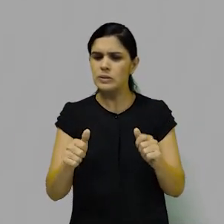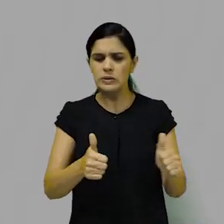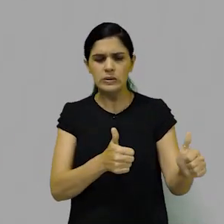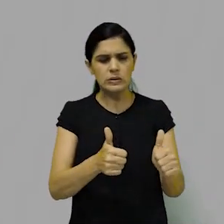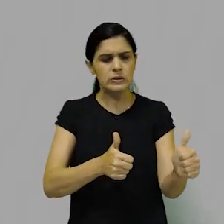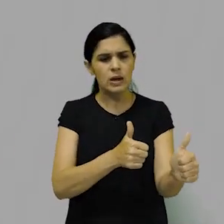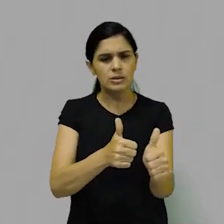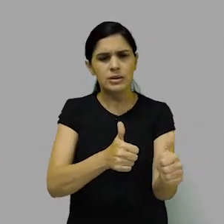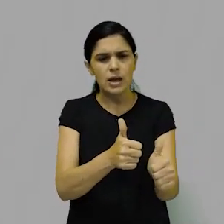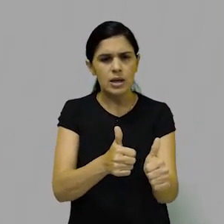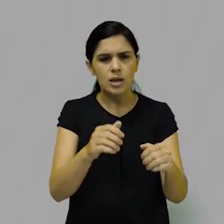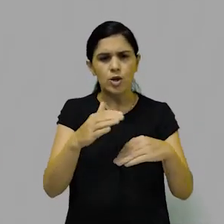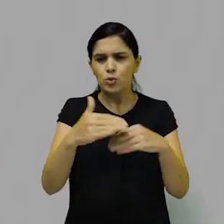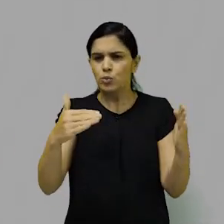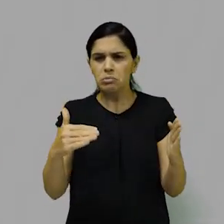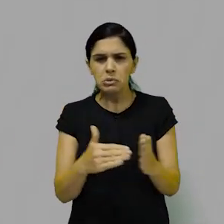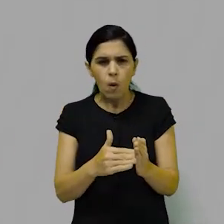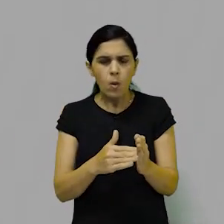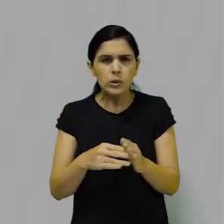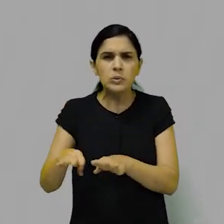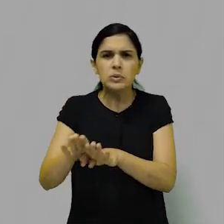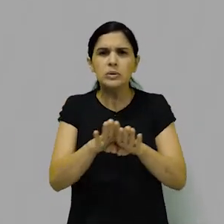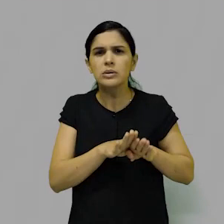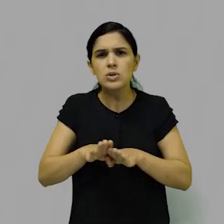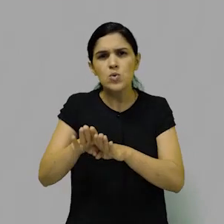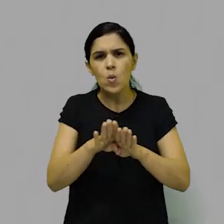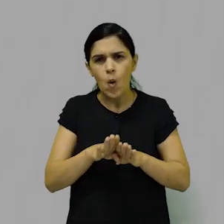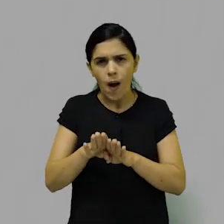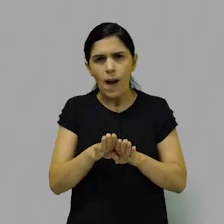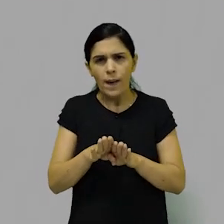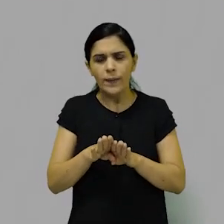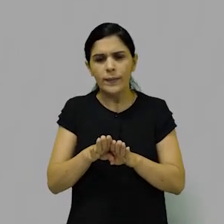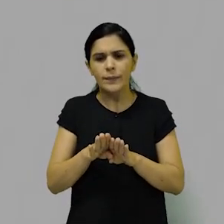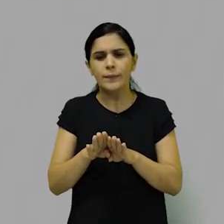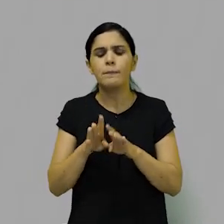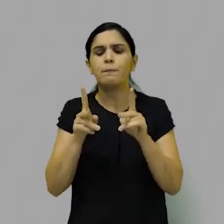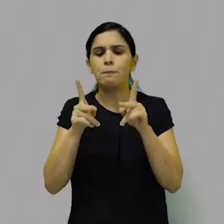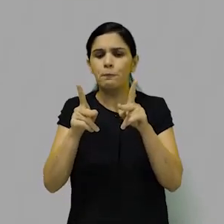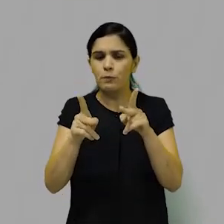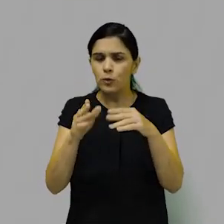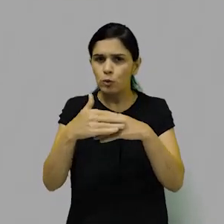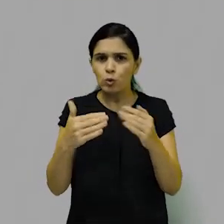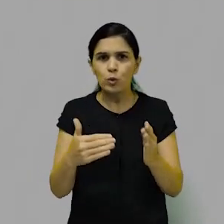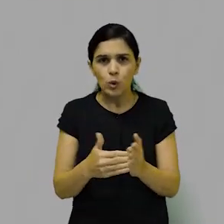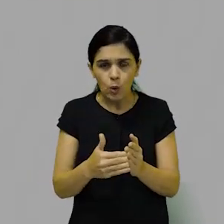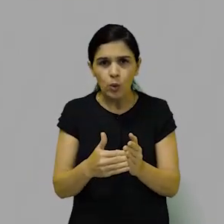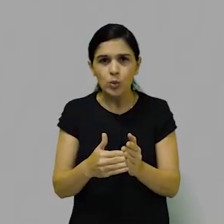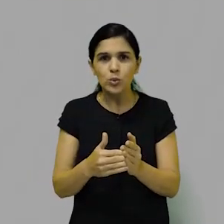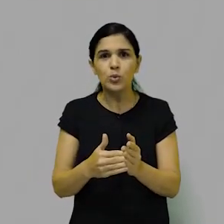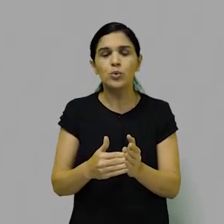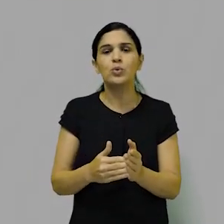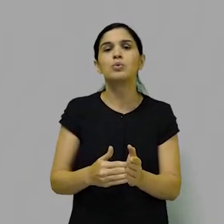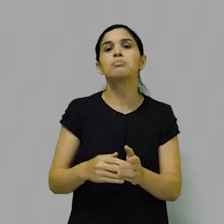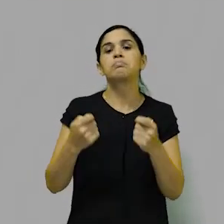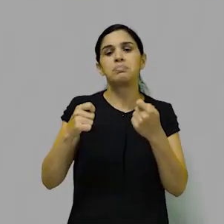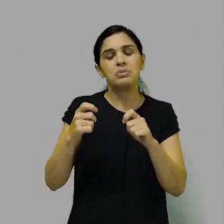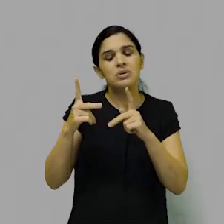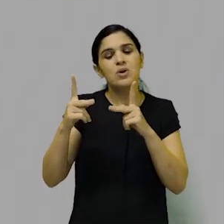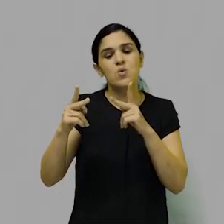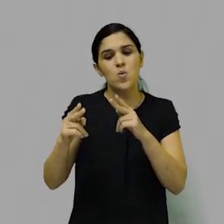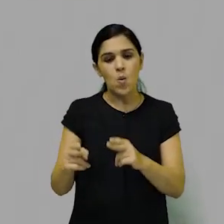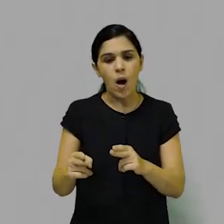padrão é isso, é algo consensual, algo na qual a maioria acredita ser o